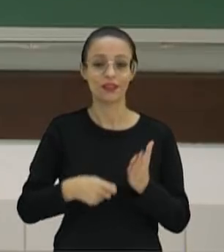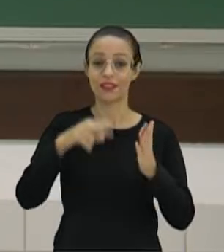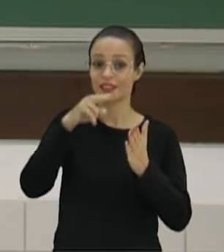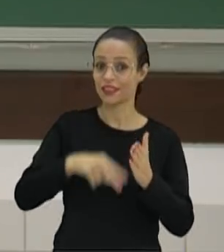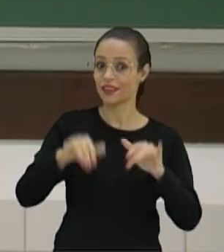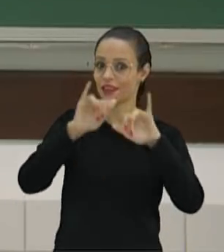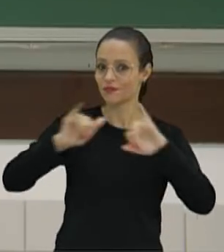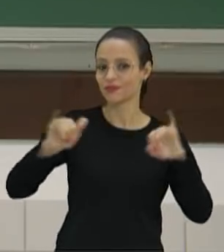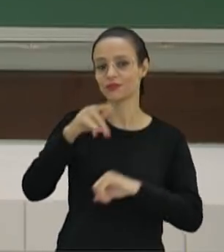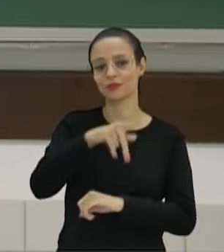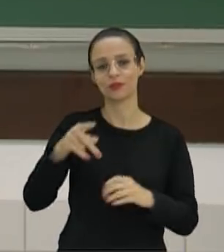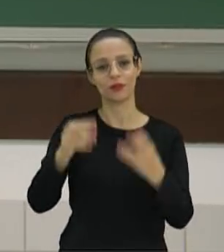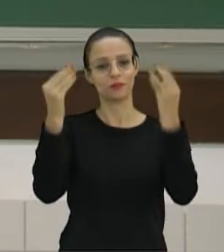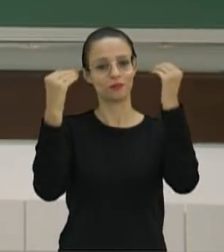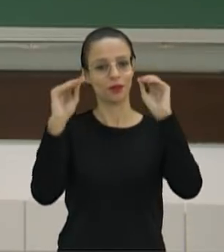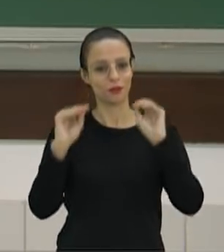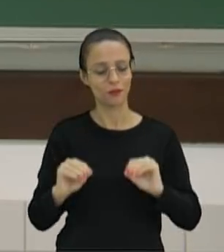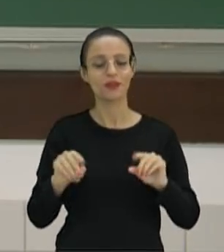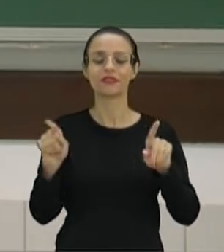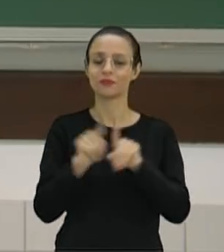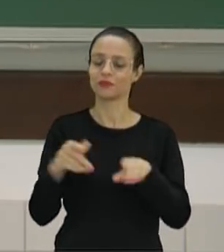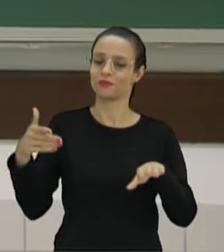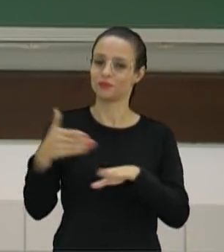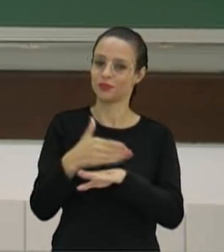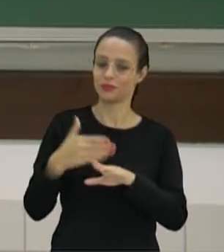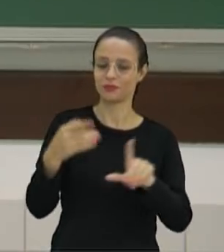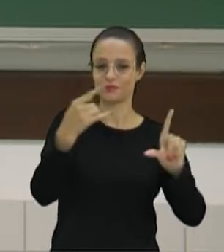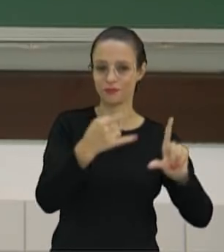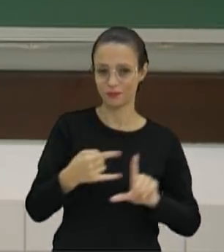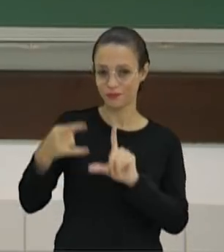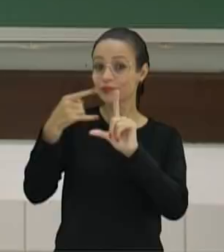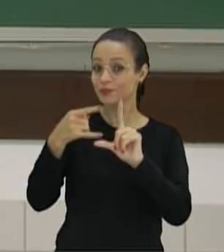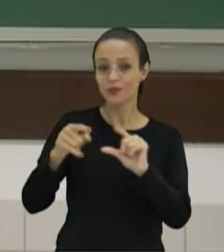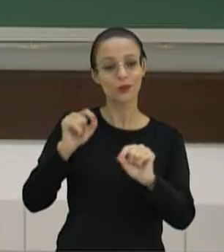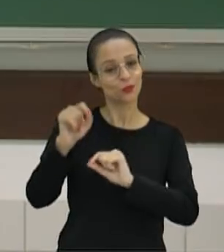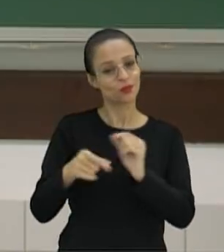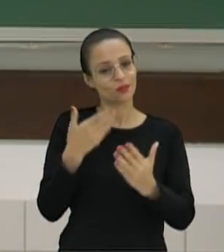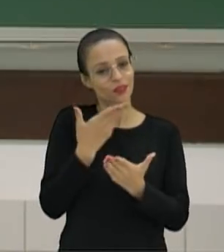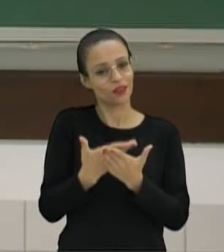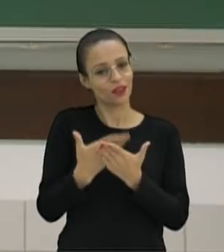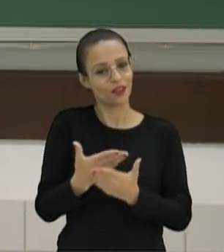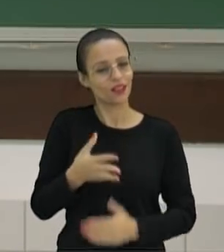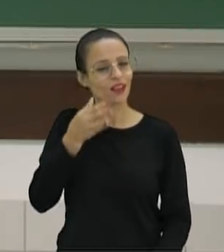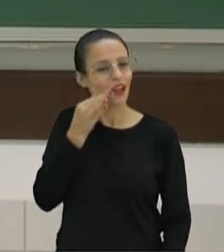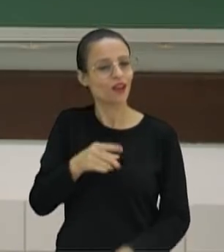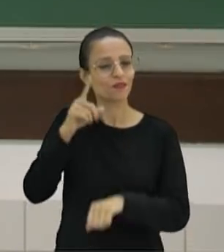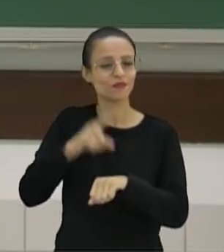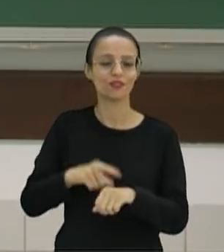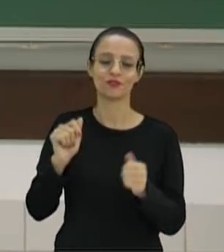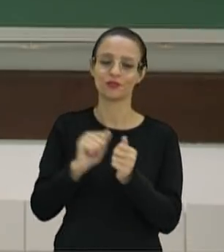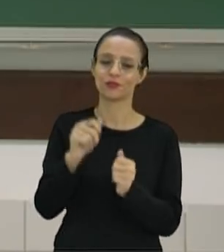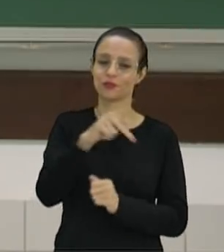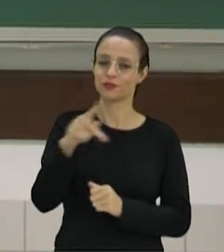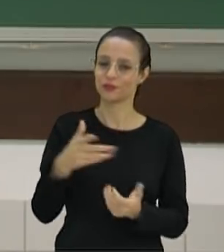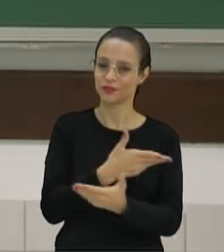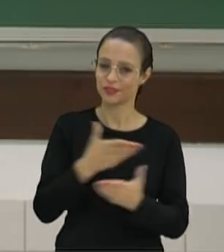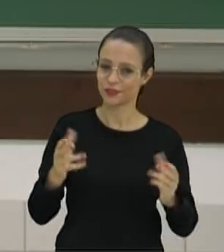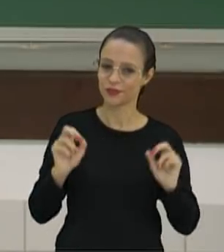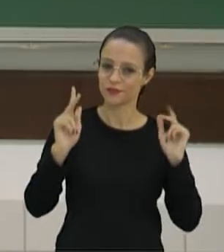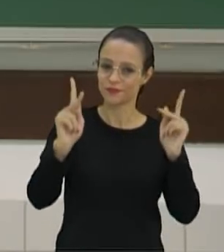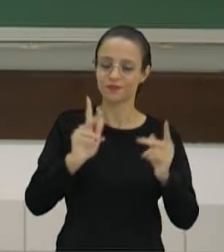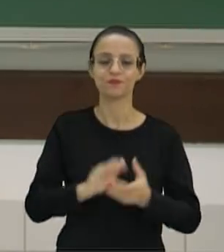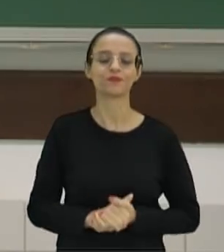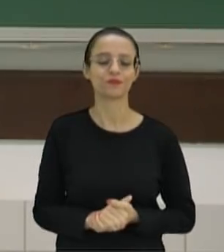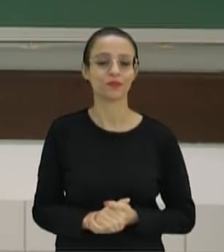avisos que o prof de vocês coloca lá no mural e participar dos Meet, que são aquelas aulas ao vivo que o professor faz com vocês, tranquilo?